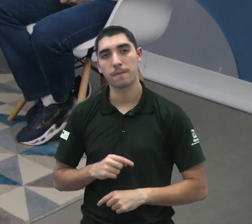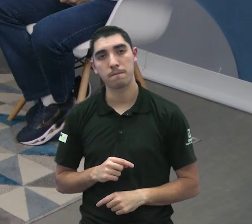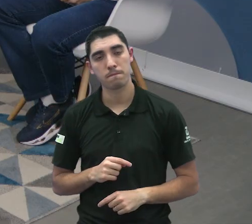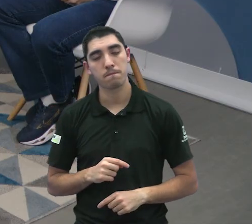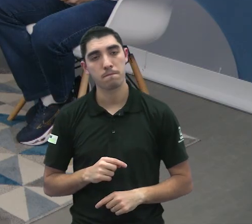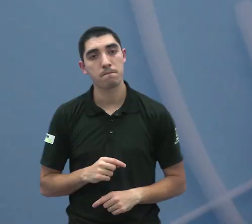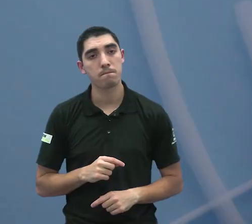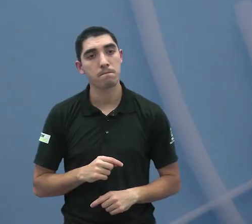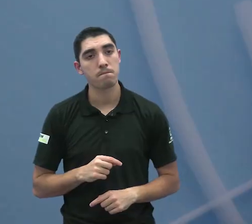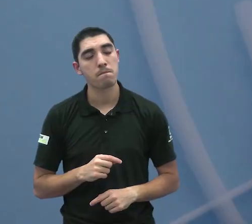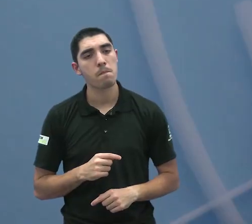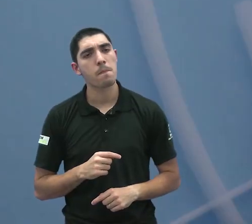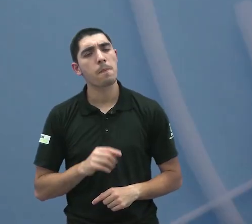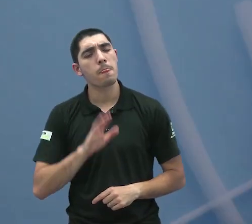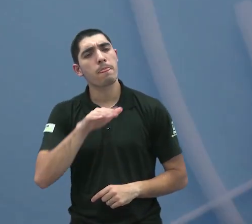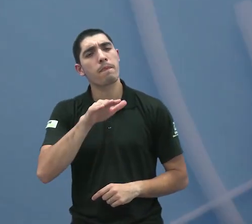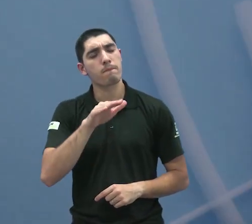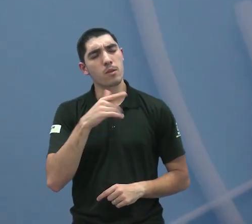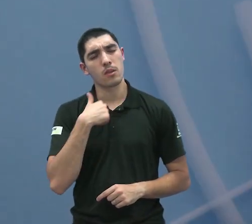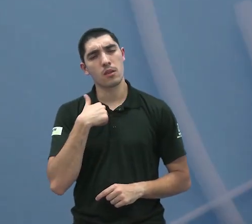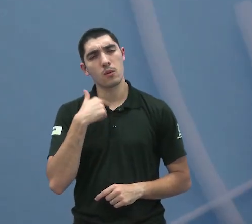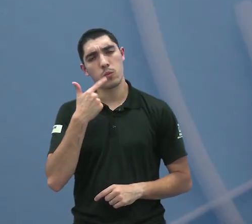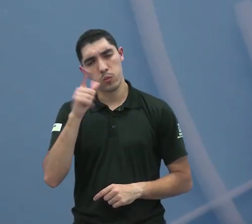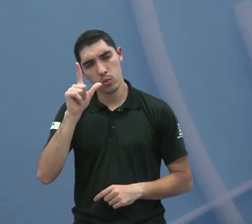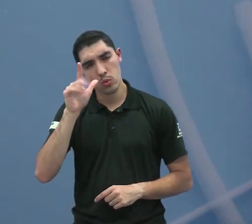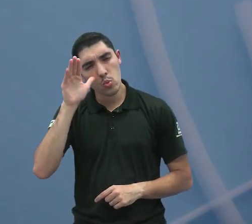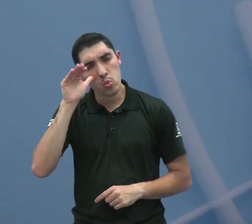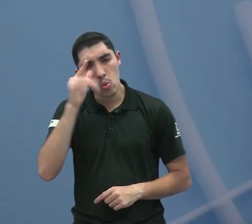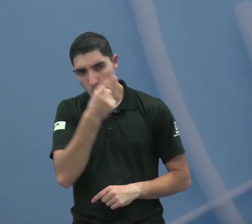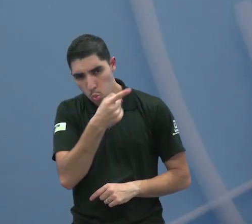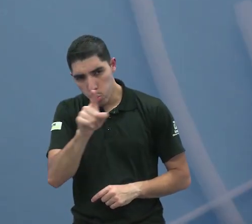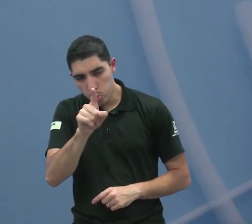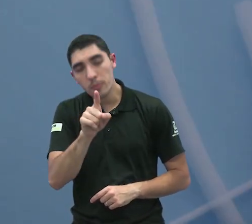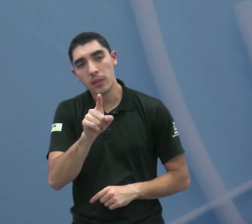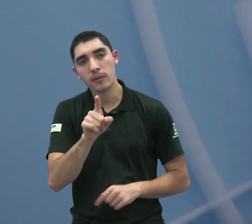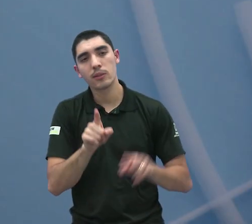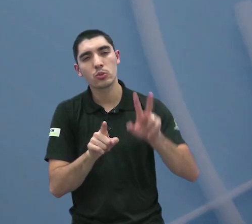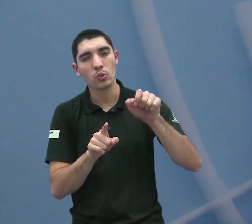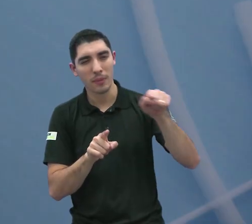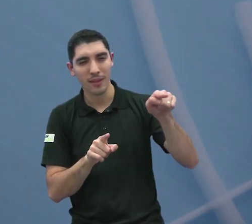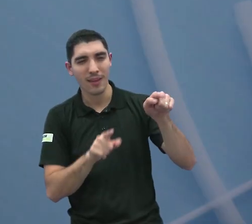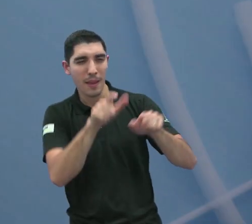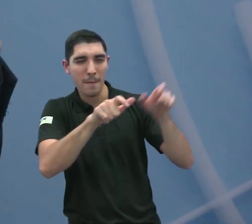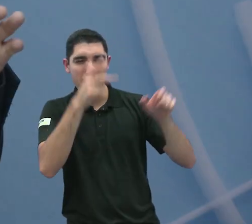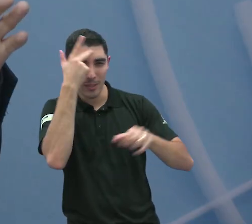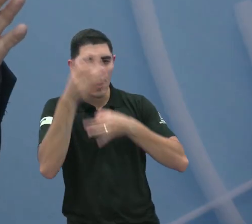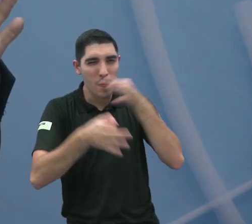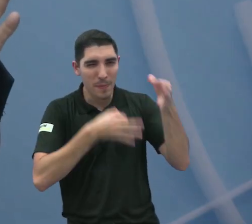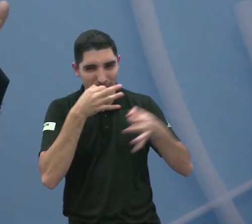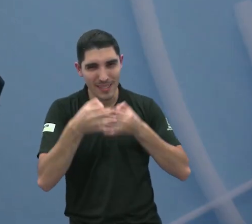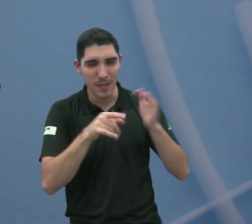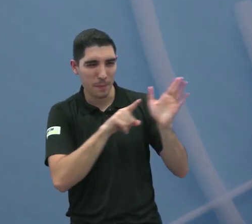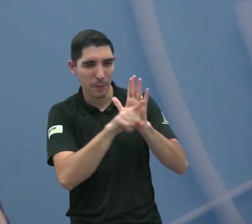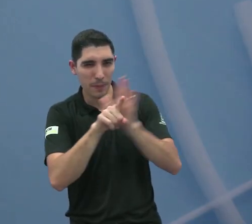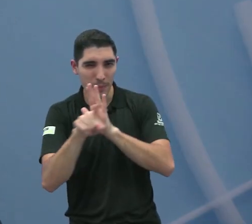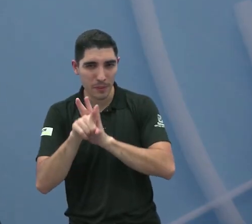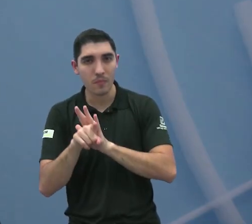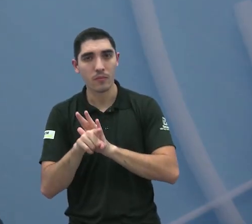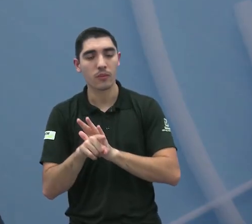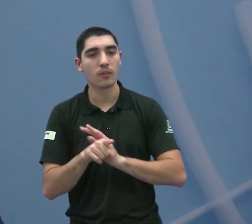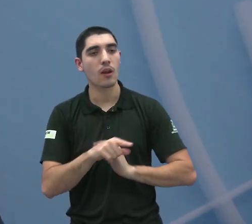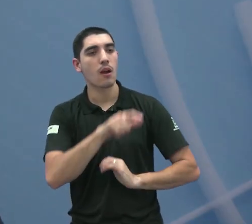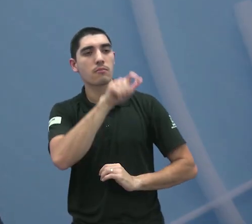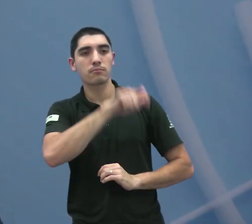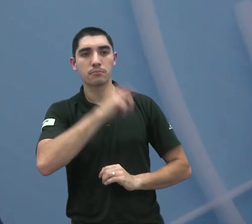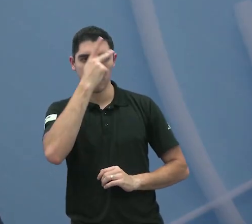tenho uma última curiosidade, ainda pensando na entrevista das pessoas, que teve um